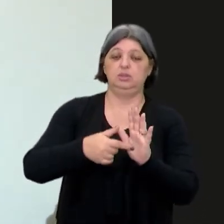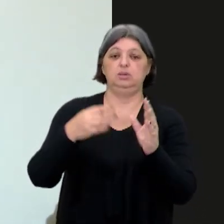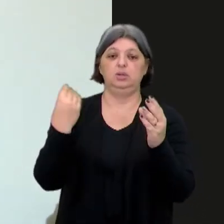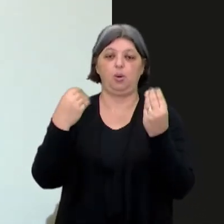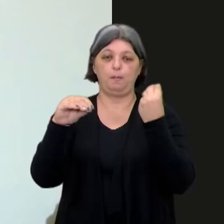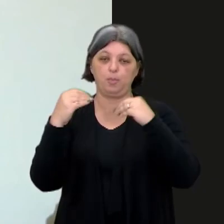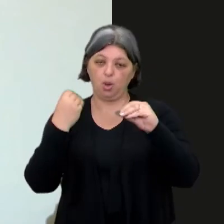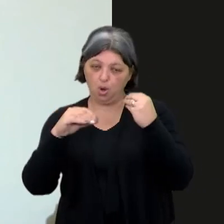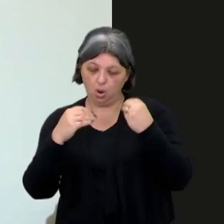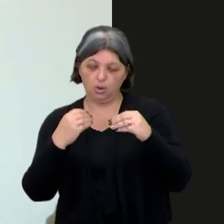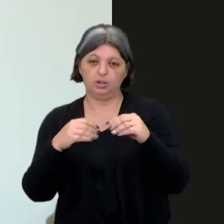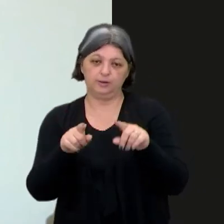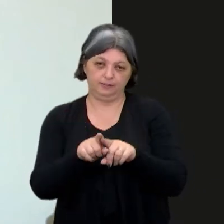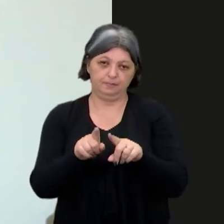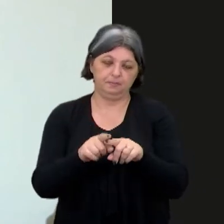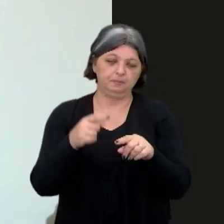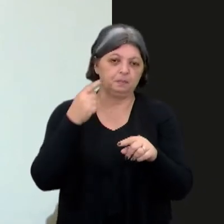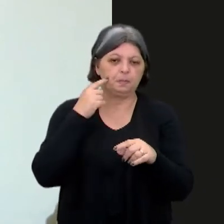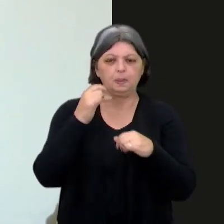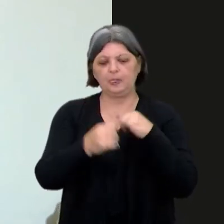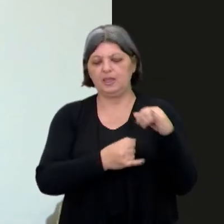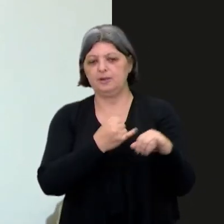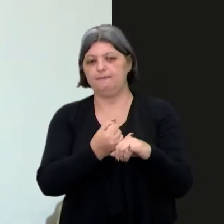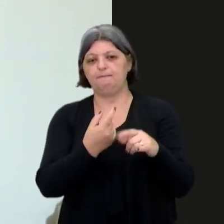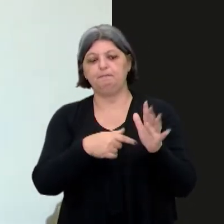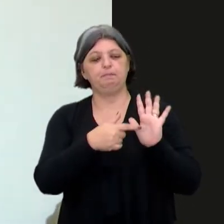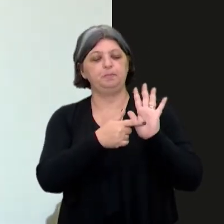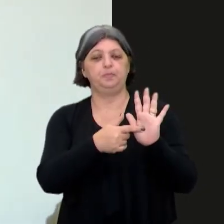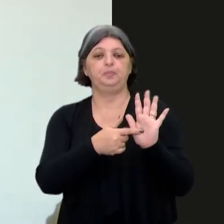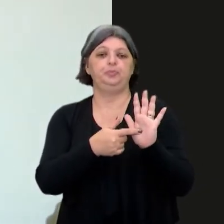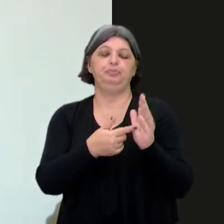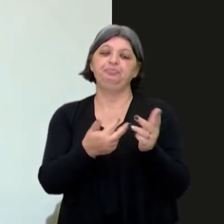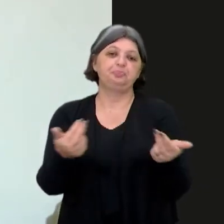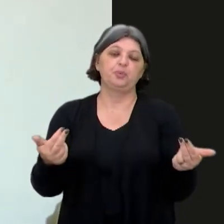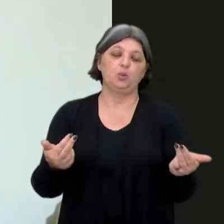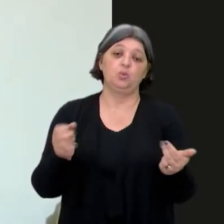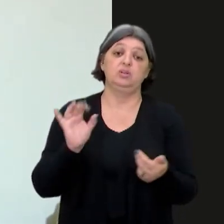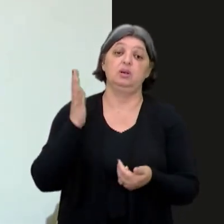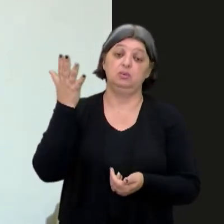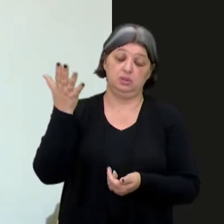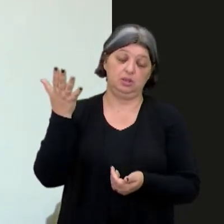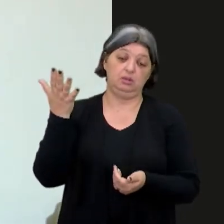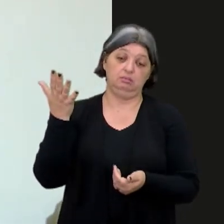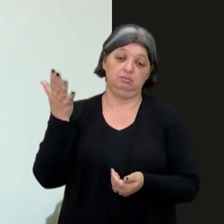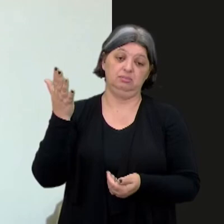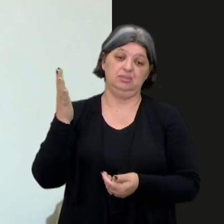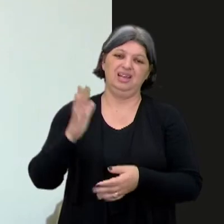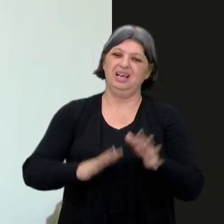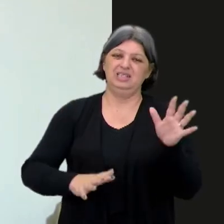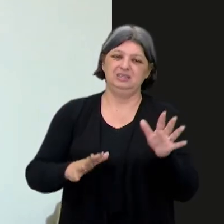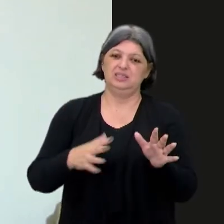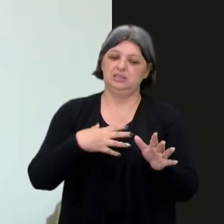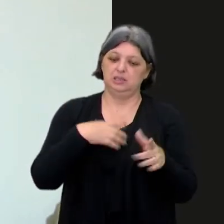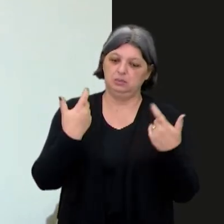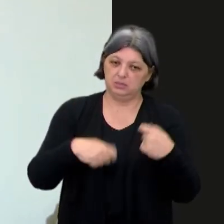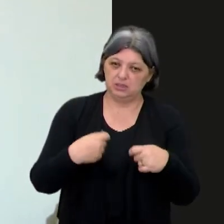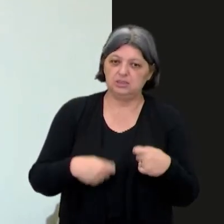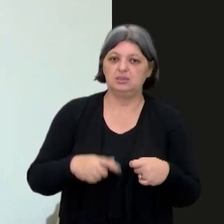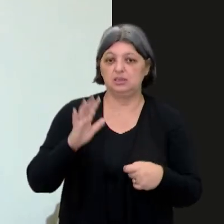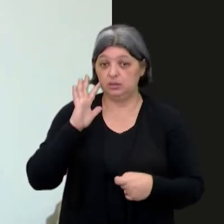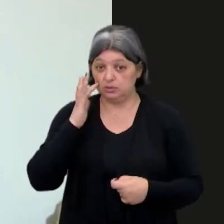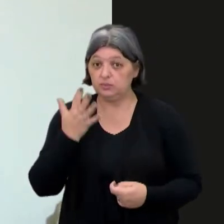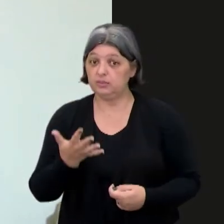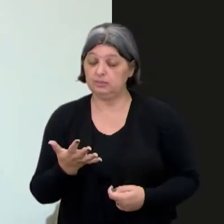numa necessidade também de se manifestar sobre questões que estão acontecendo e que a gente sente que precisa ser feito alguma coisa,